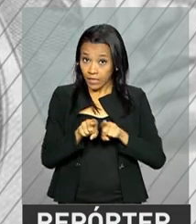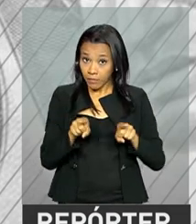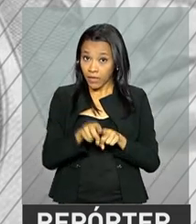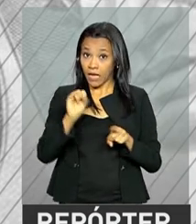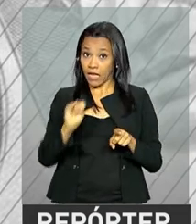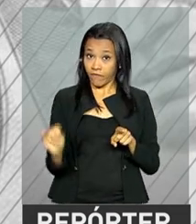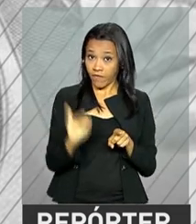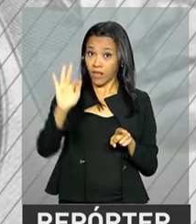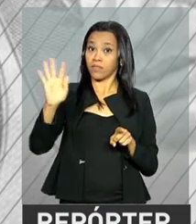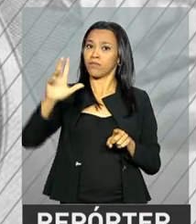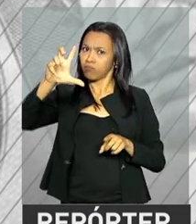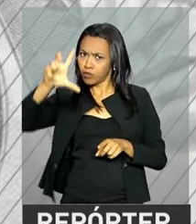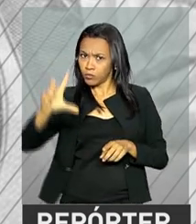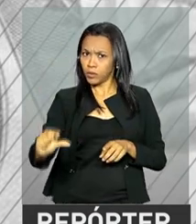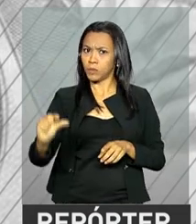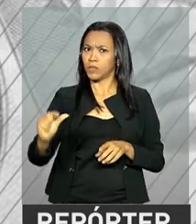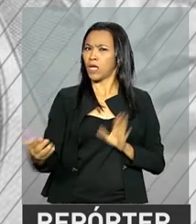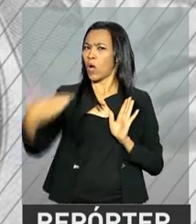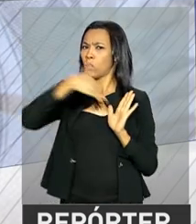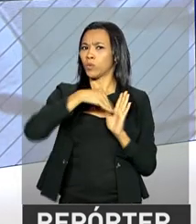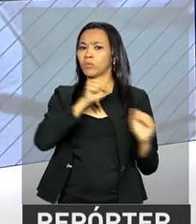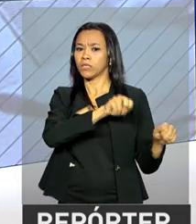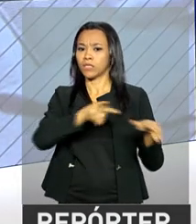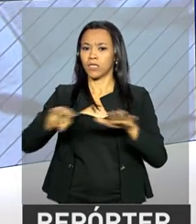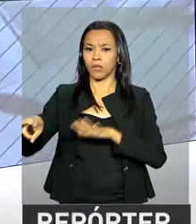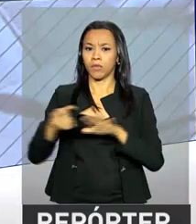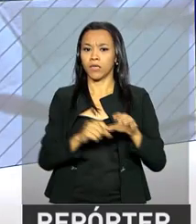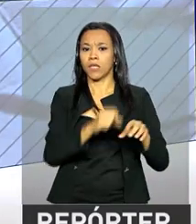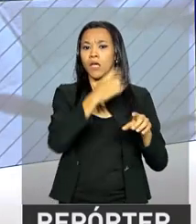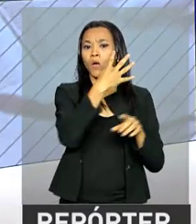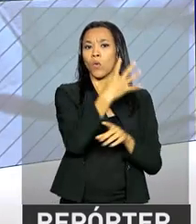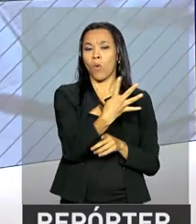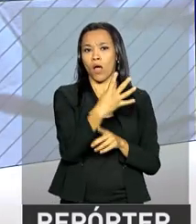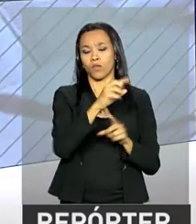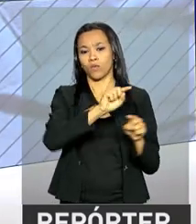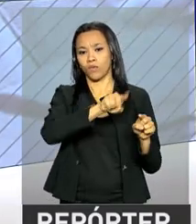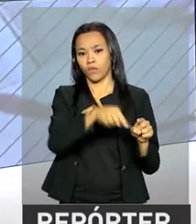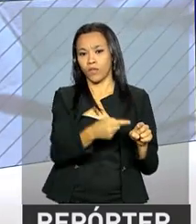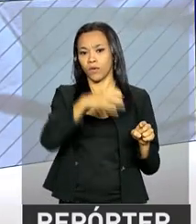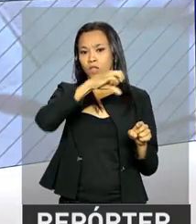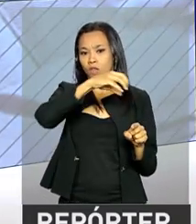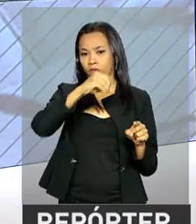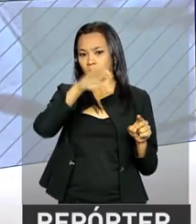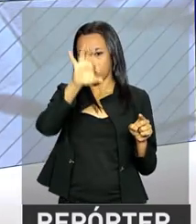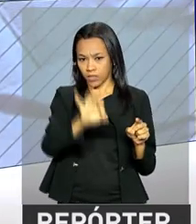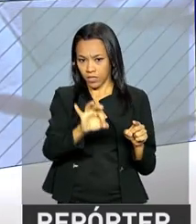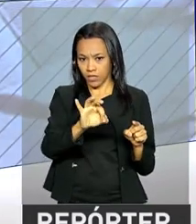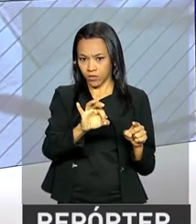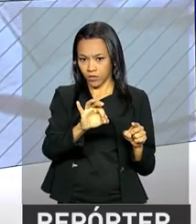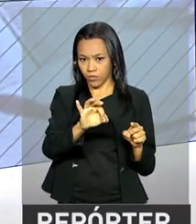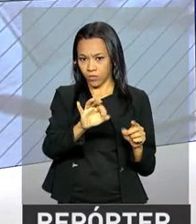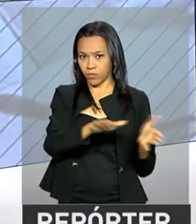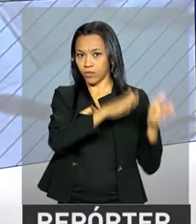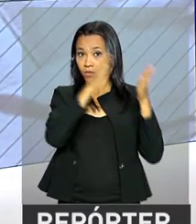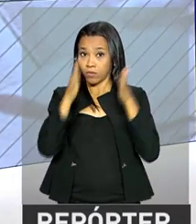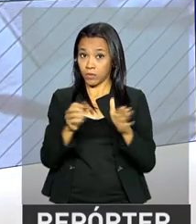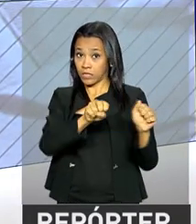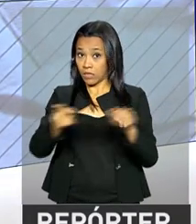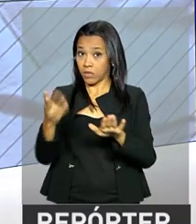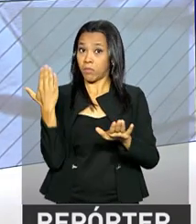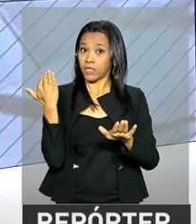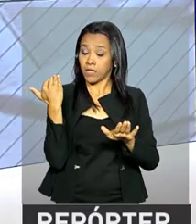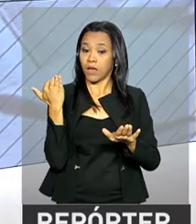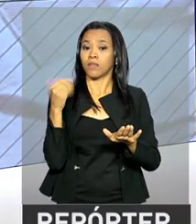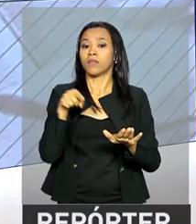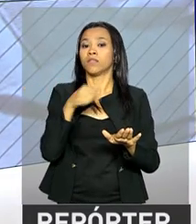inflação também estão caindo nas últimas semanas reduziram de 4,90 por. eh na semana passada ficou